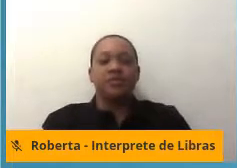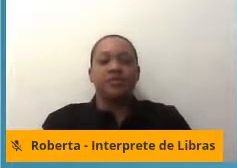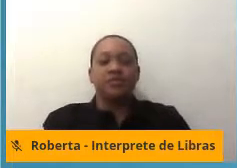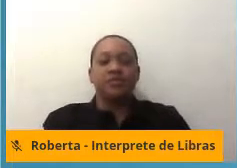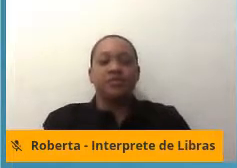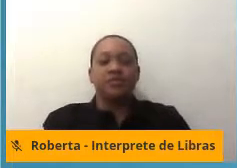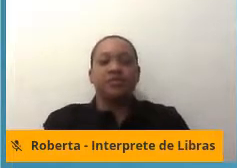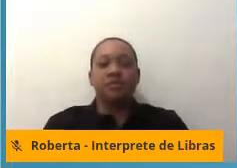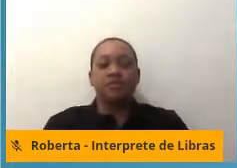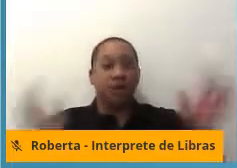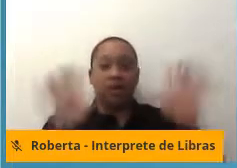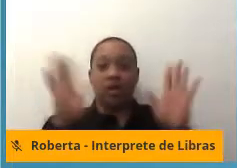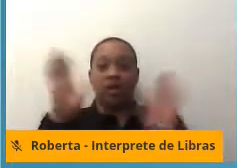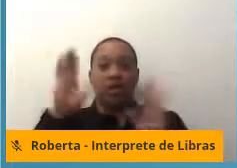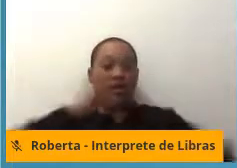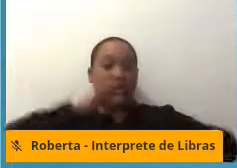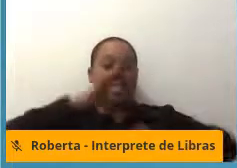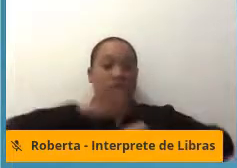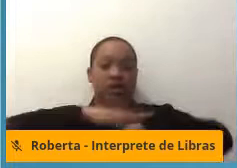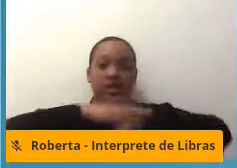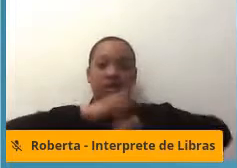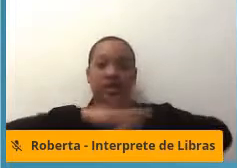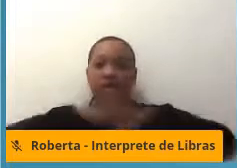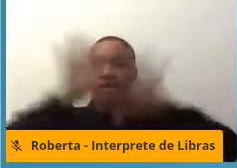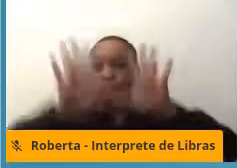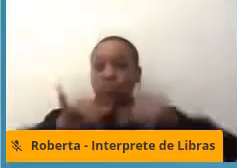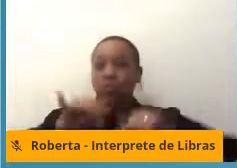Acabou o tempo. Nenhuma sugestão aí?